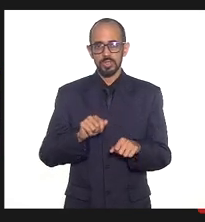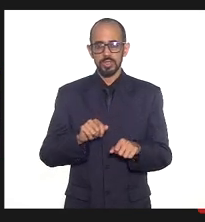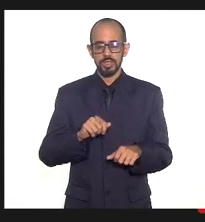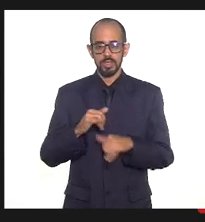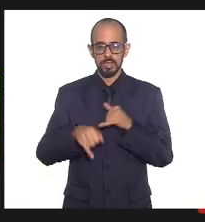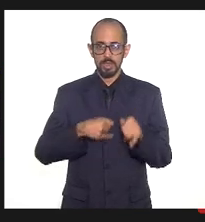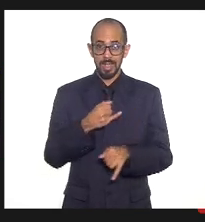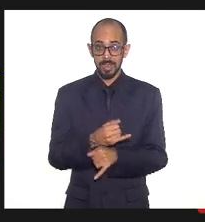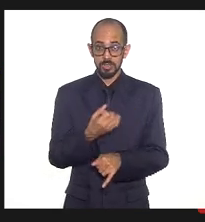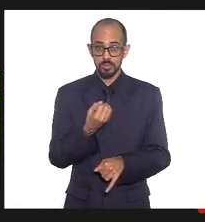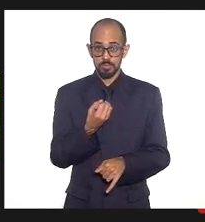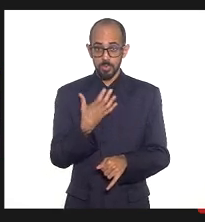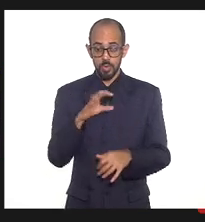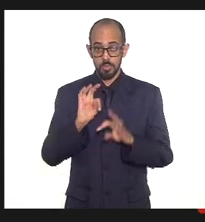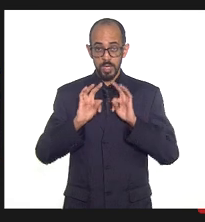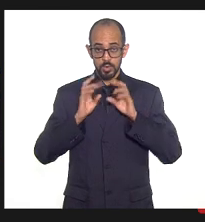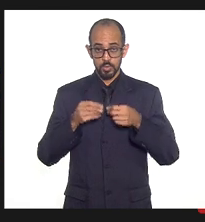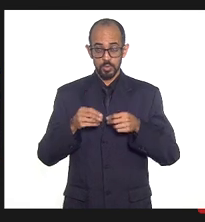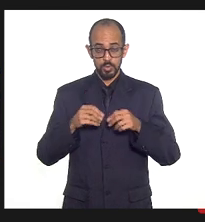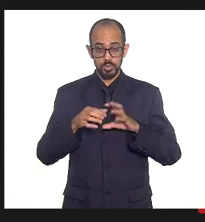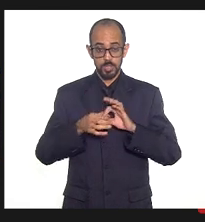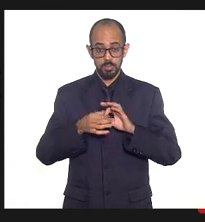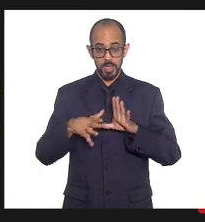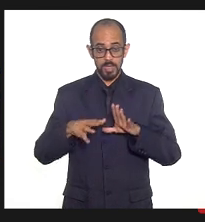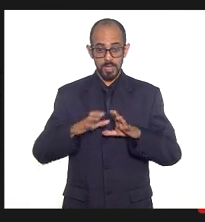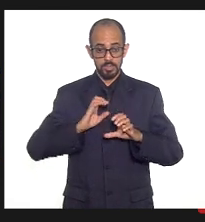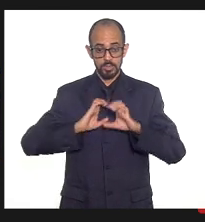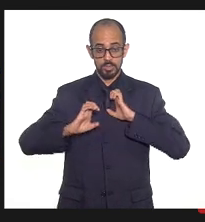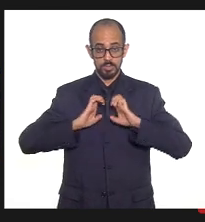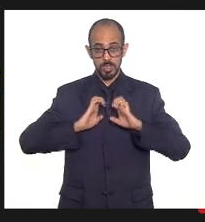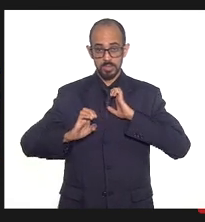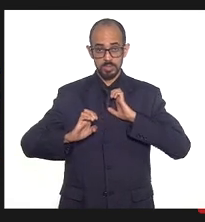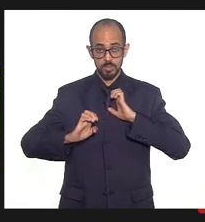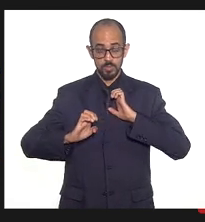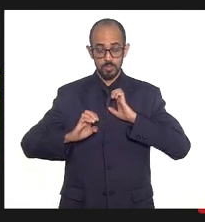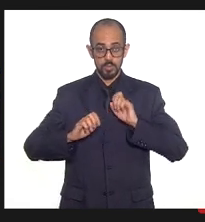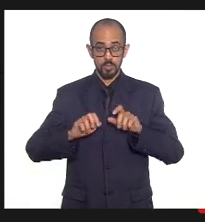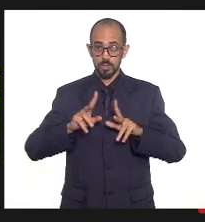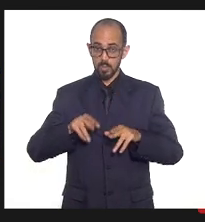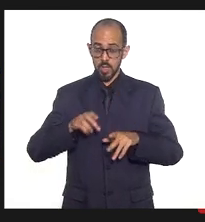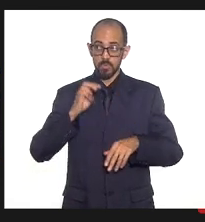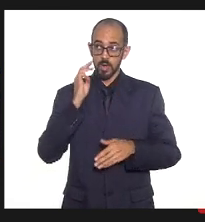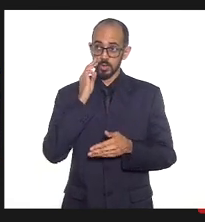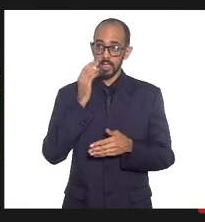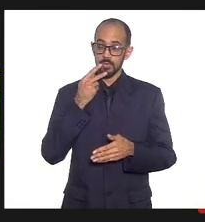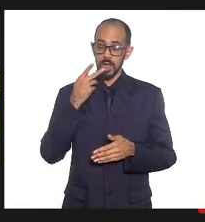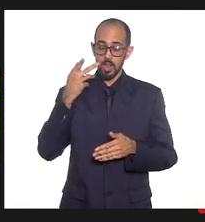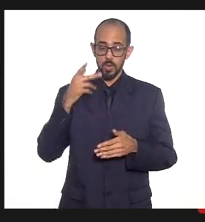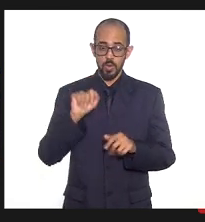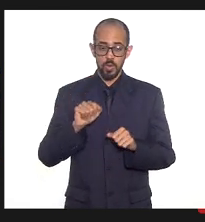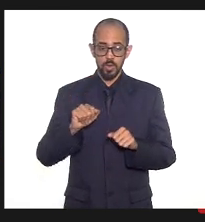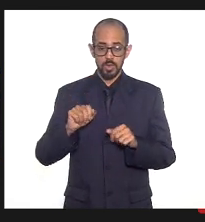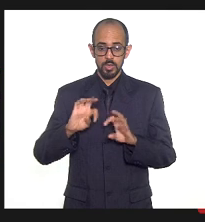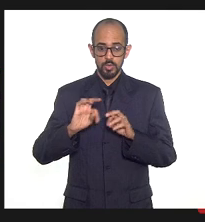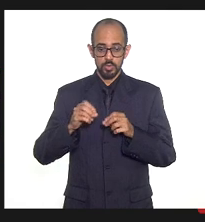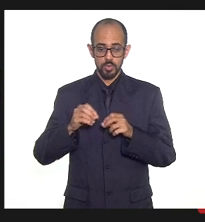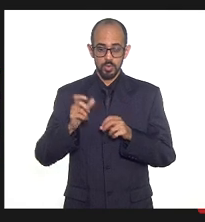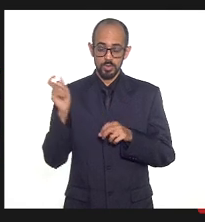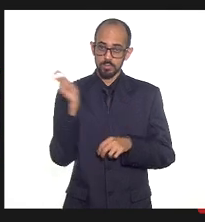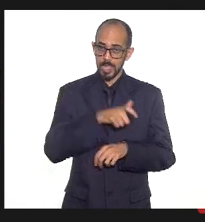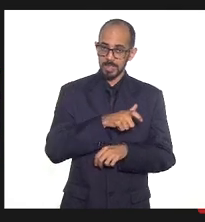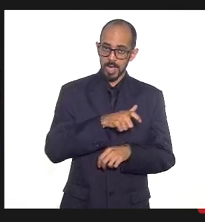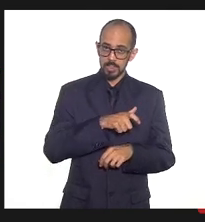de ter liberdade de expressão, como já foi falado aqui pelo Valdec, né? O ataque que a gente está vendo desse